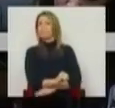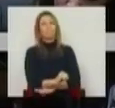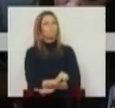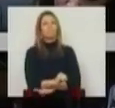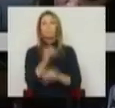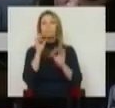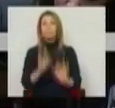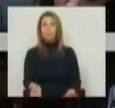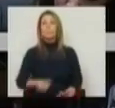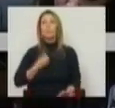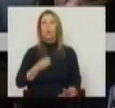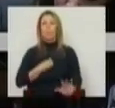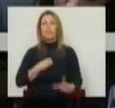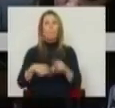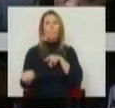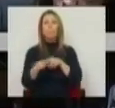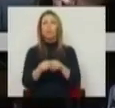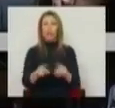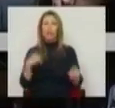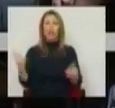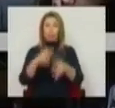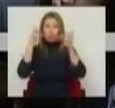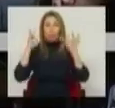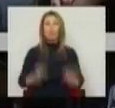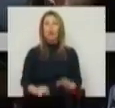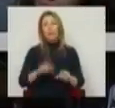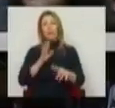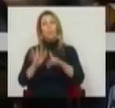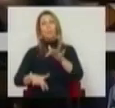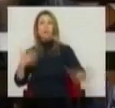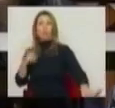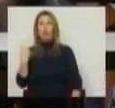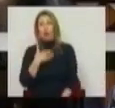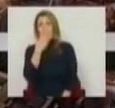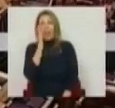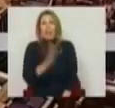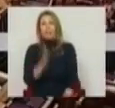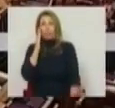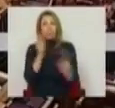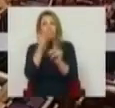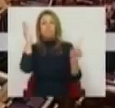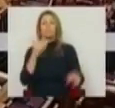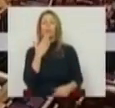preocupação de todas as políticas deste Parlamento e dos nossos atos concretos. Muito obrigado, Sr. Presidente.